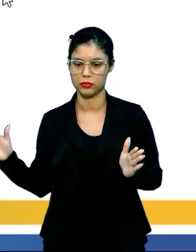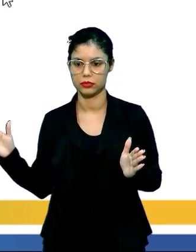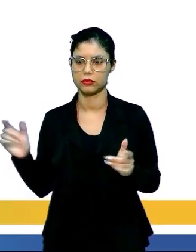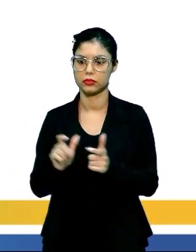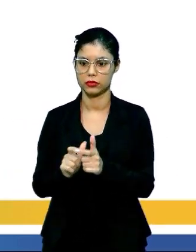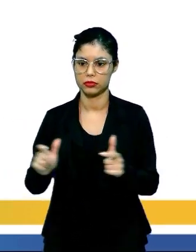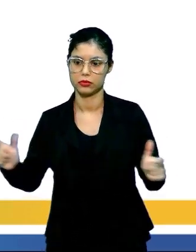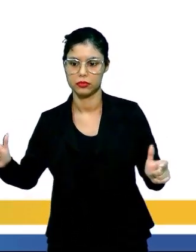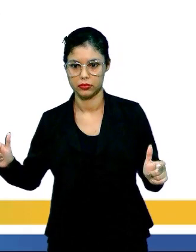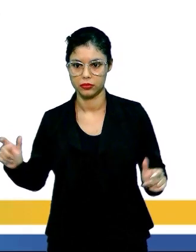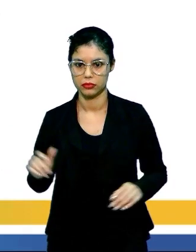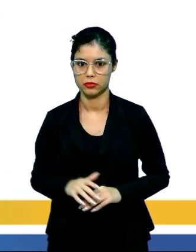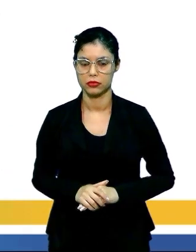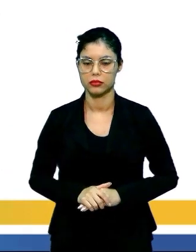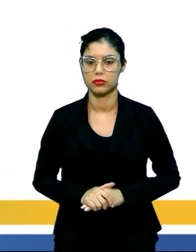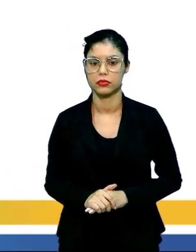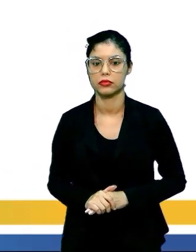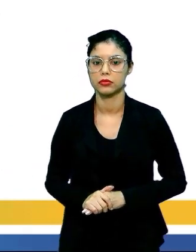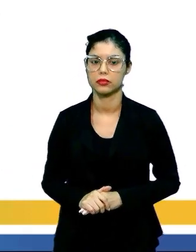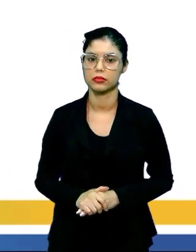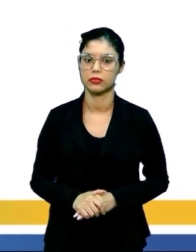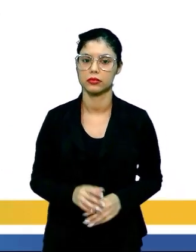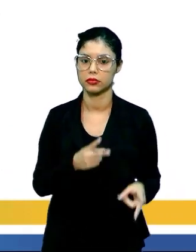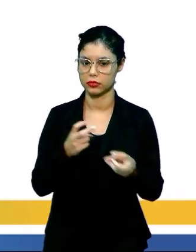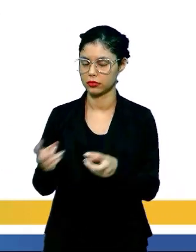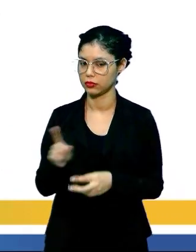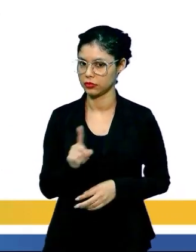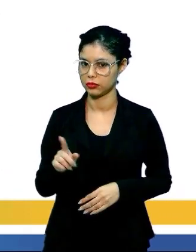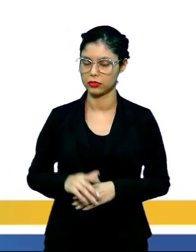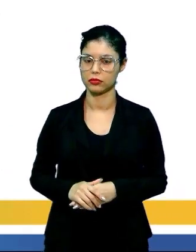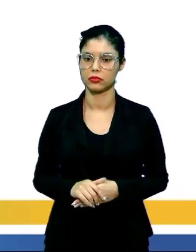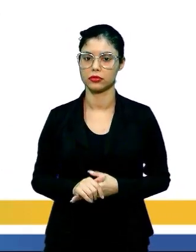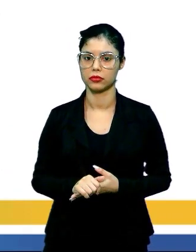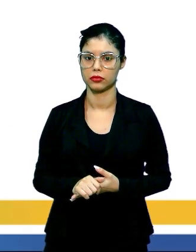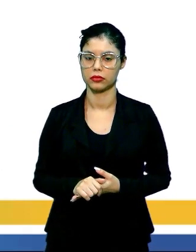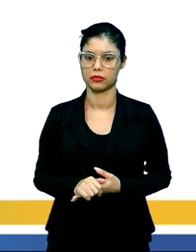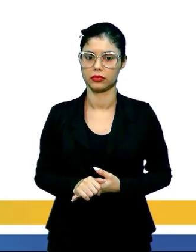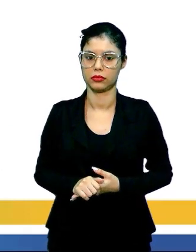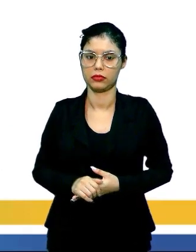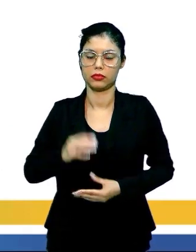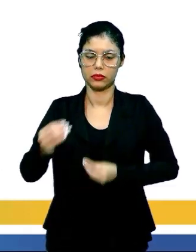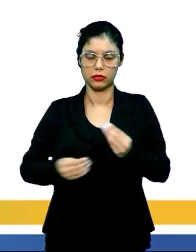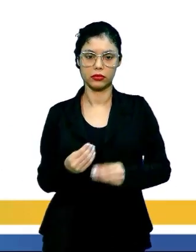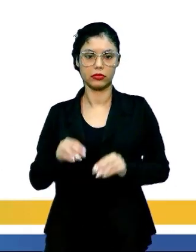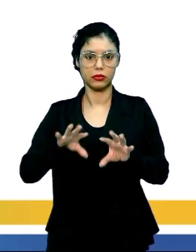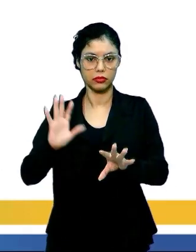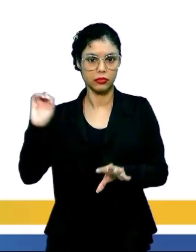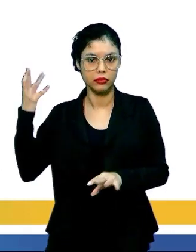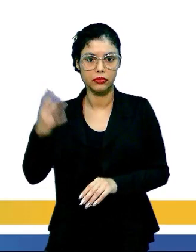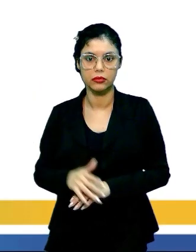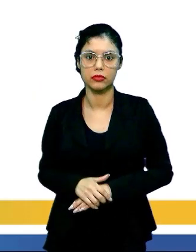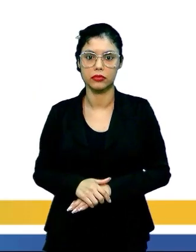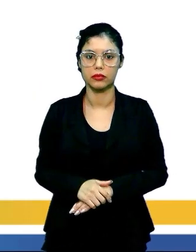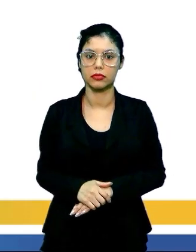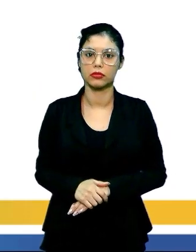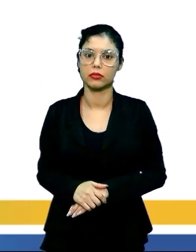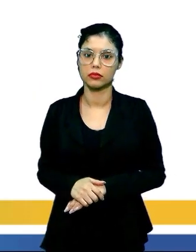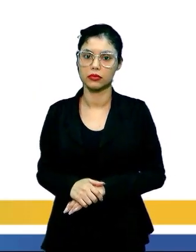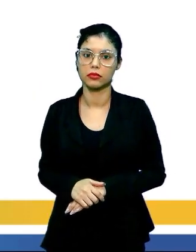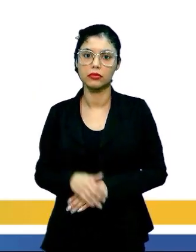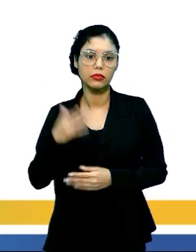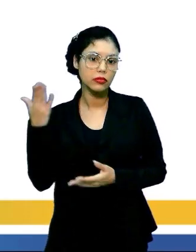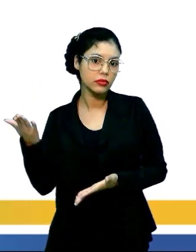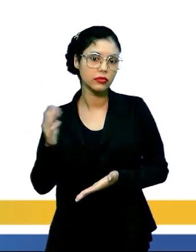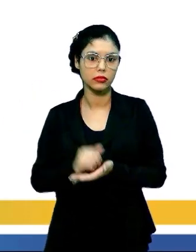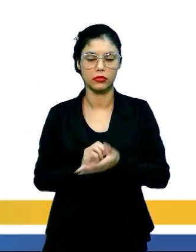ordem o quê? Crescente. Perceba que não está. Como é que vai ficar? Nesse caso aqui,